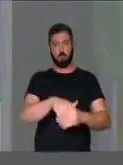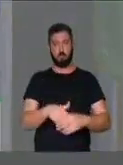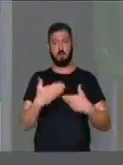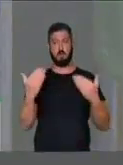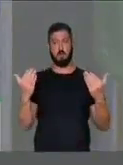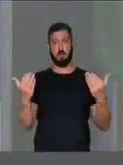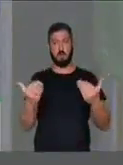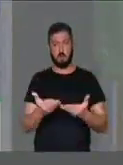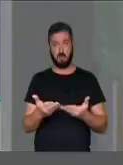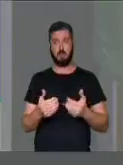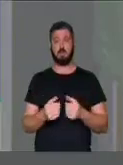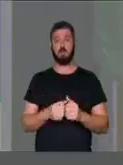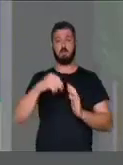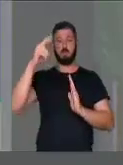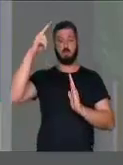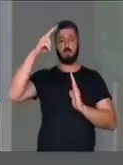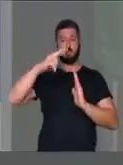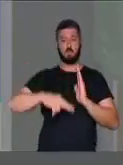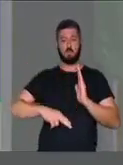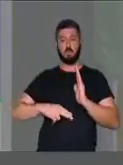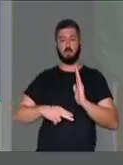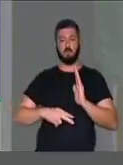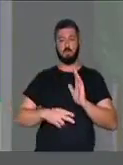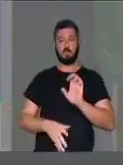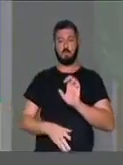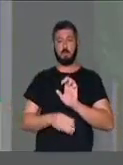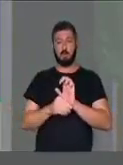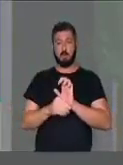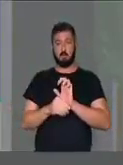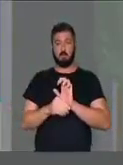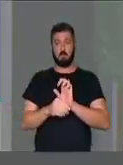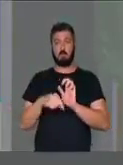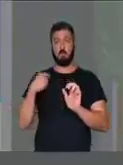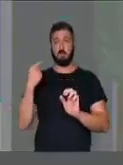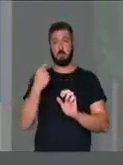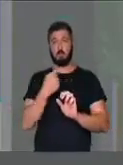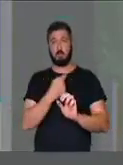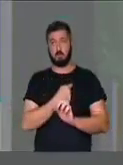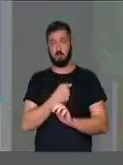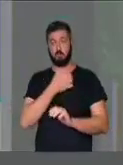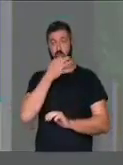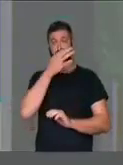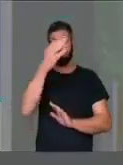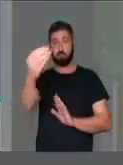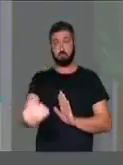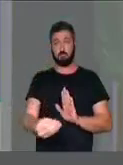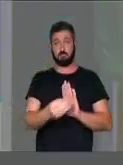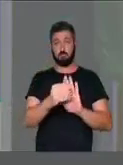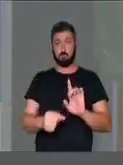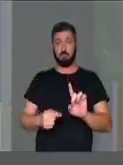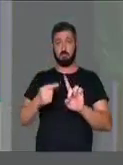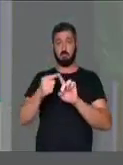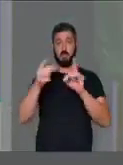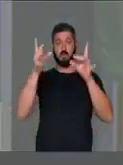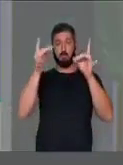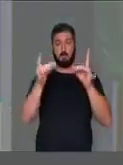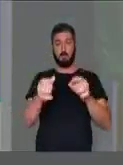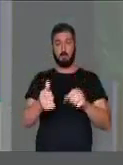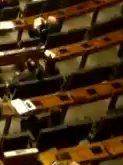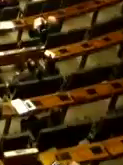compromissos de redução de emissões gasosas assumidas pelo Brasil no Acordo do Clima assinado